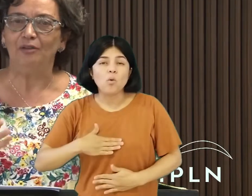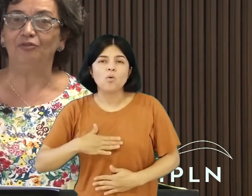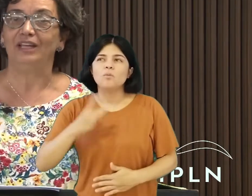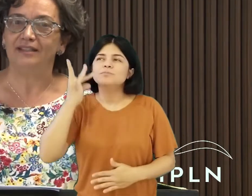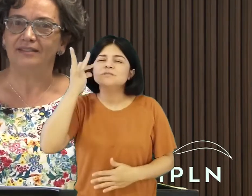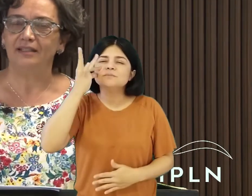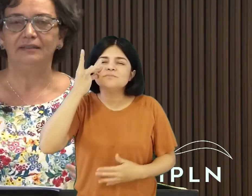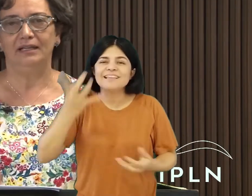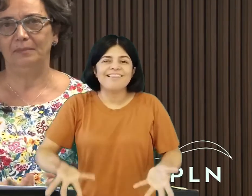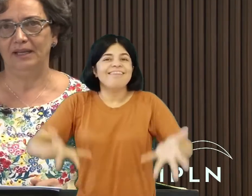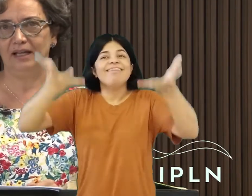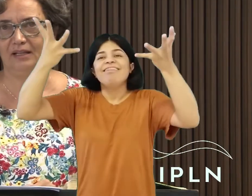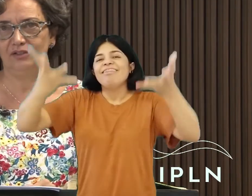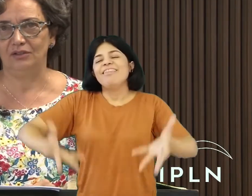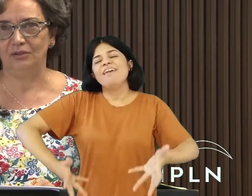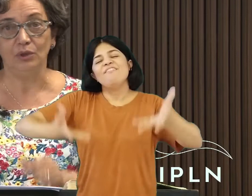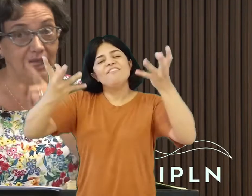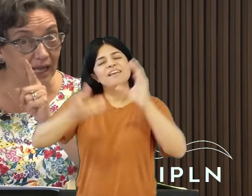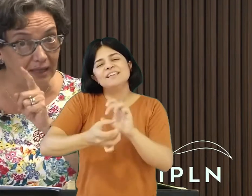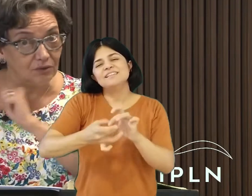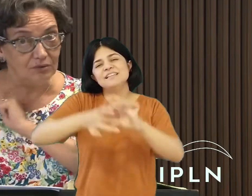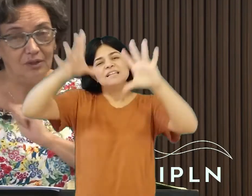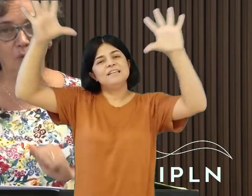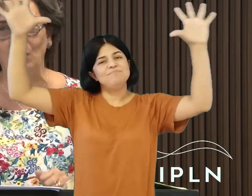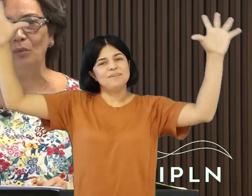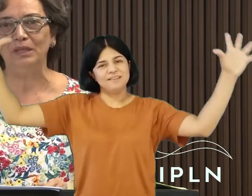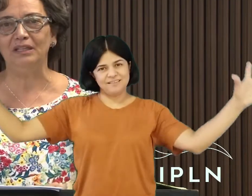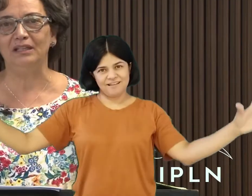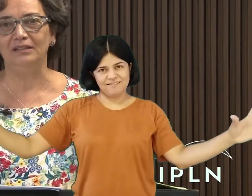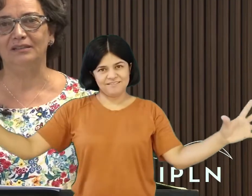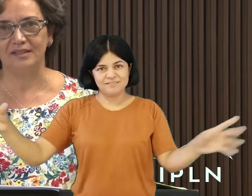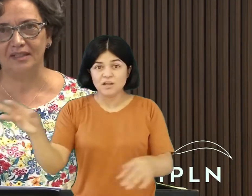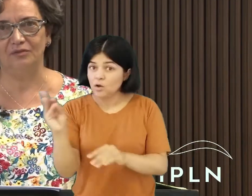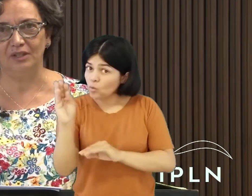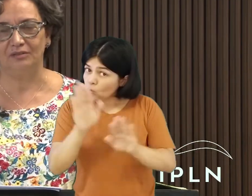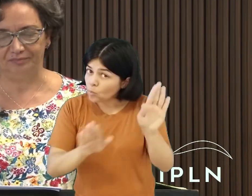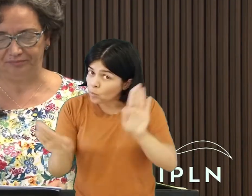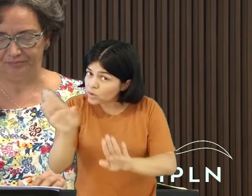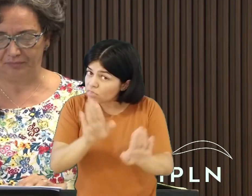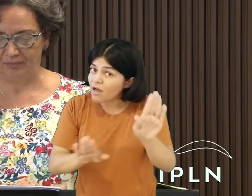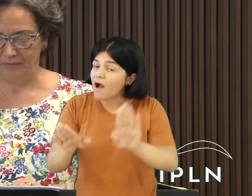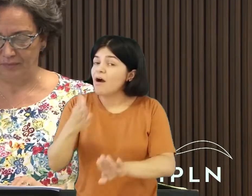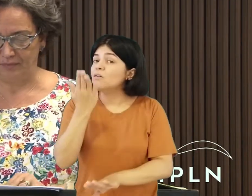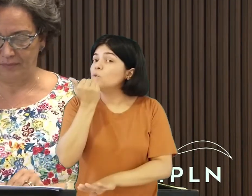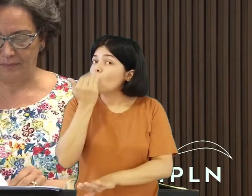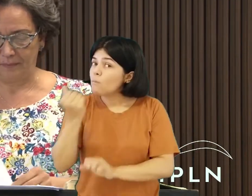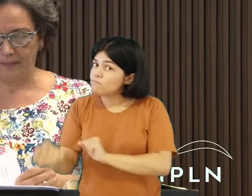a leveza da liberdade. Cuidado com a comida da escravidão.